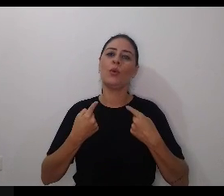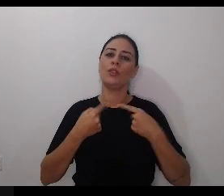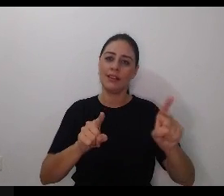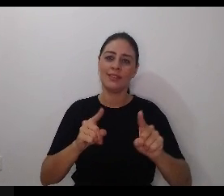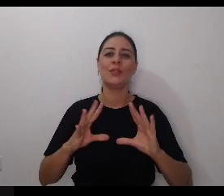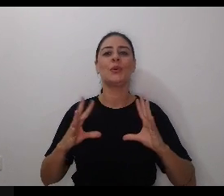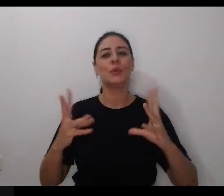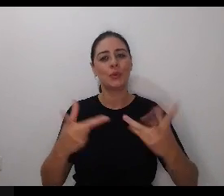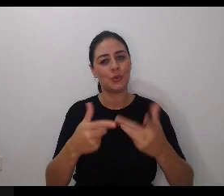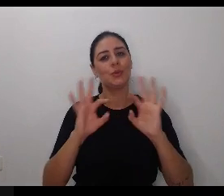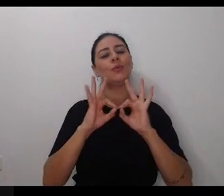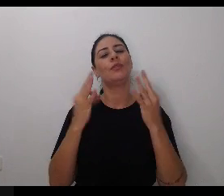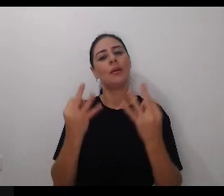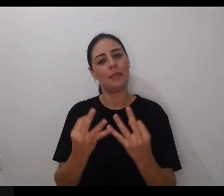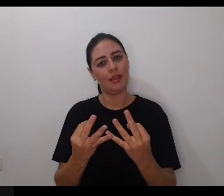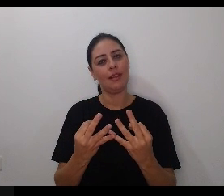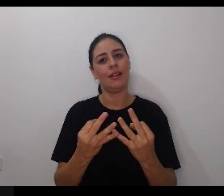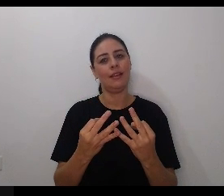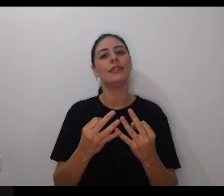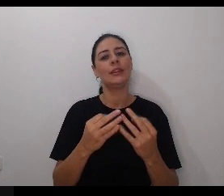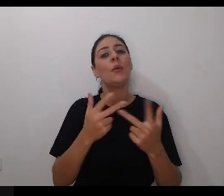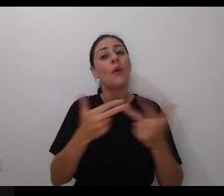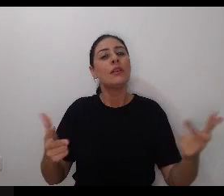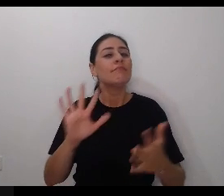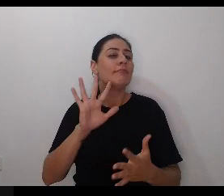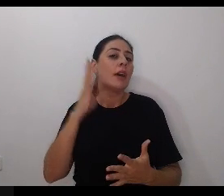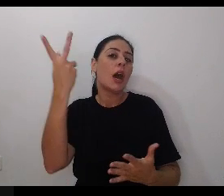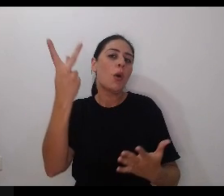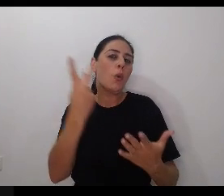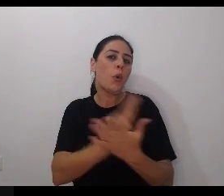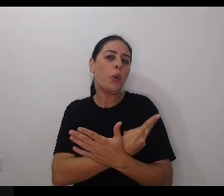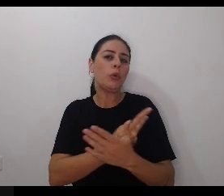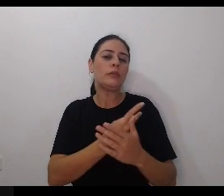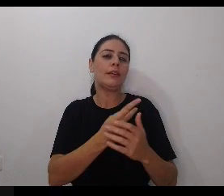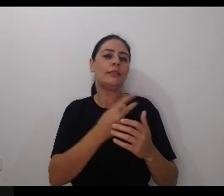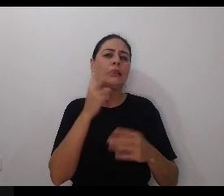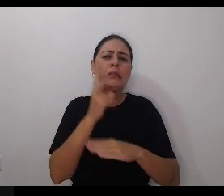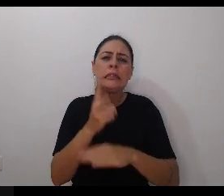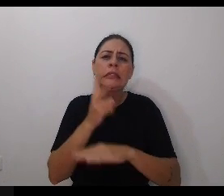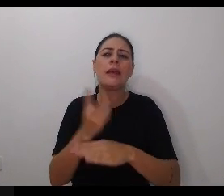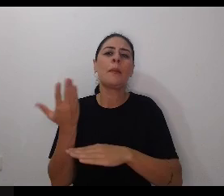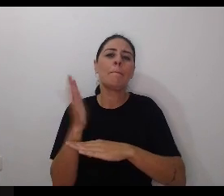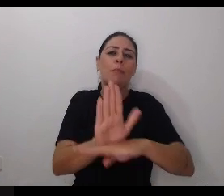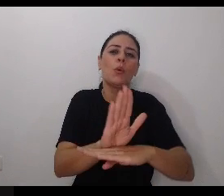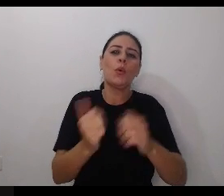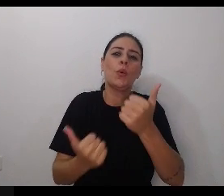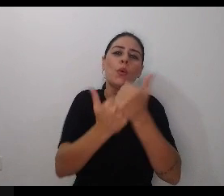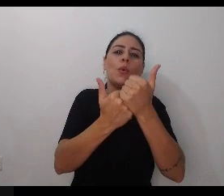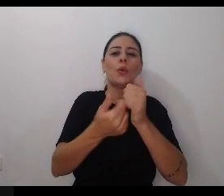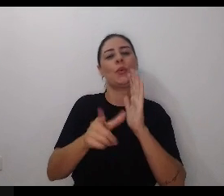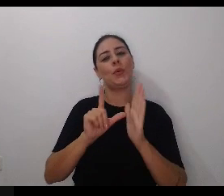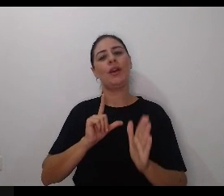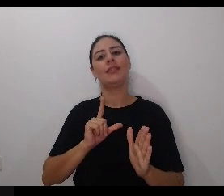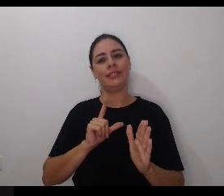né? Mas a gente precisa entender que é um tempo de desafios para todos, né? Para as famílias também. Então, as coisas não estão